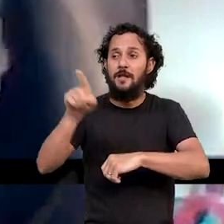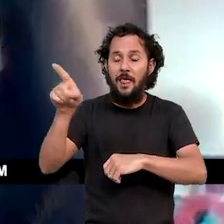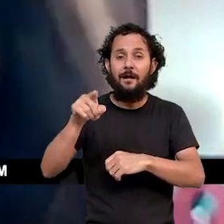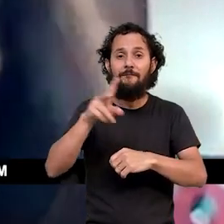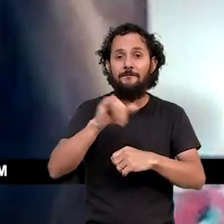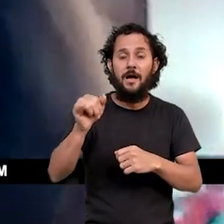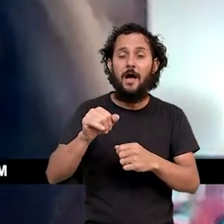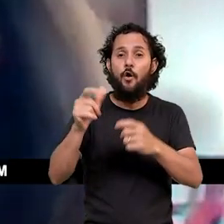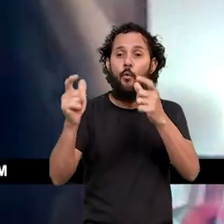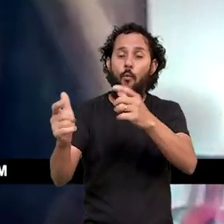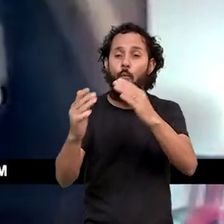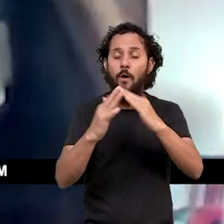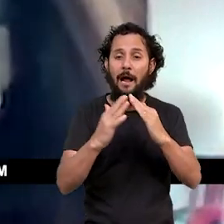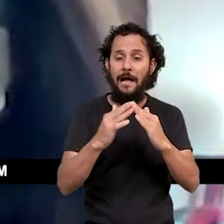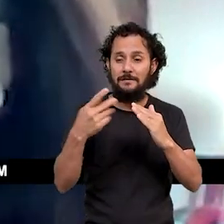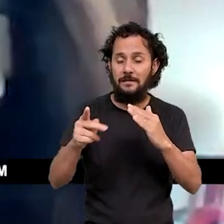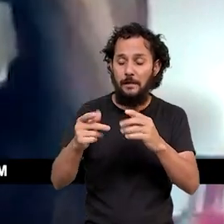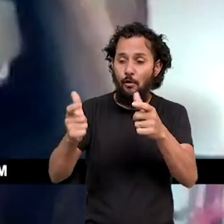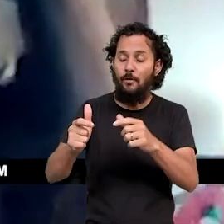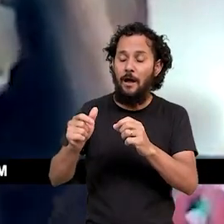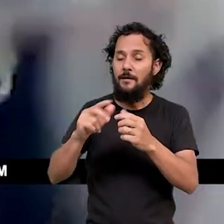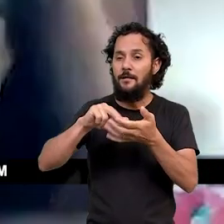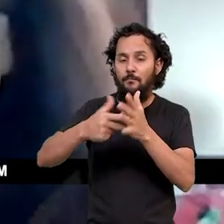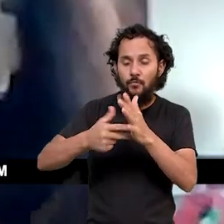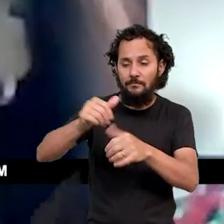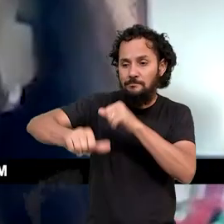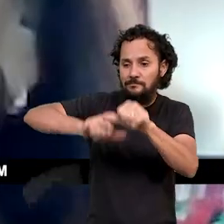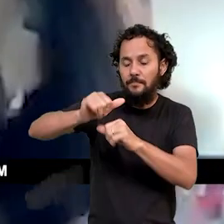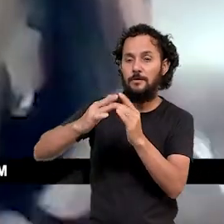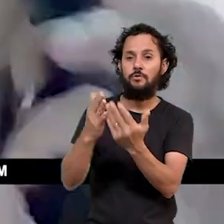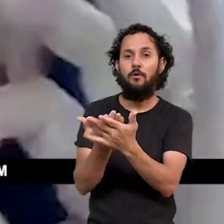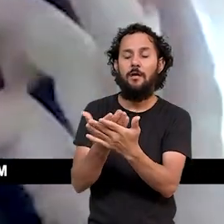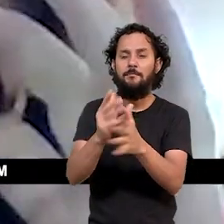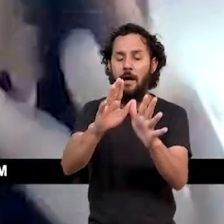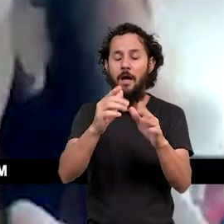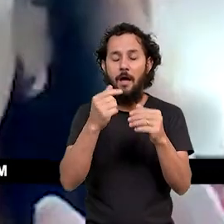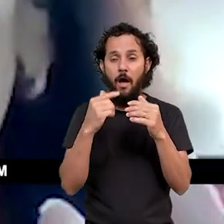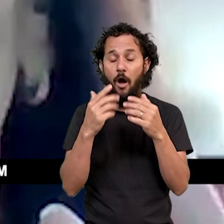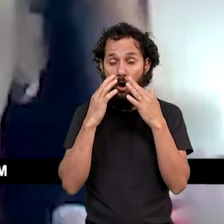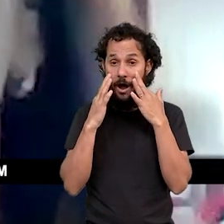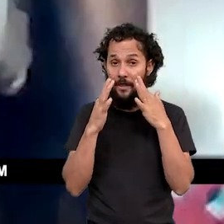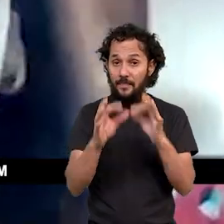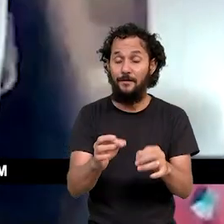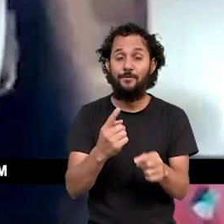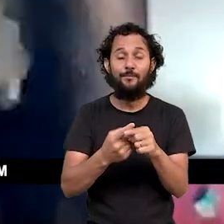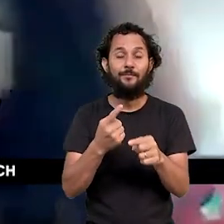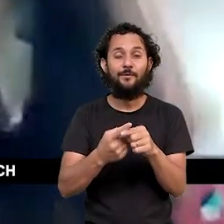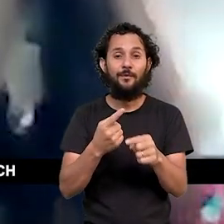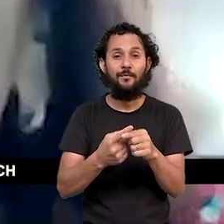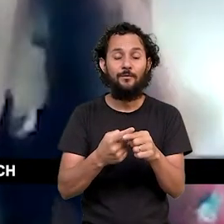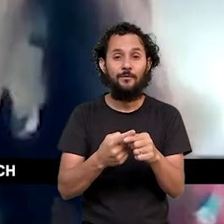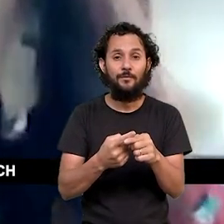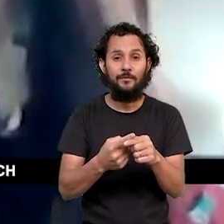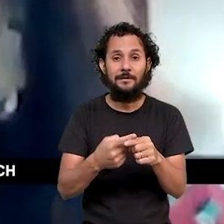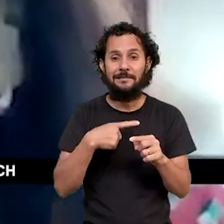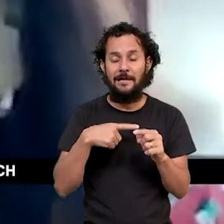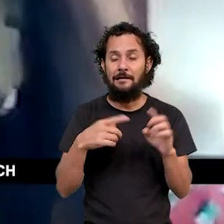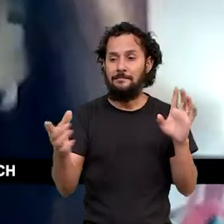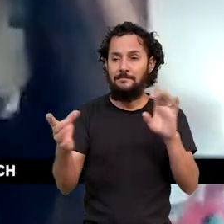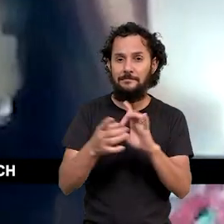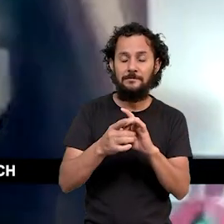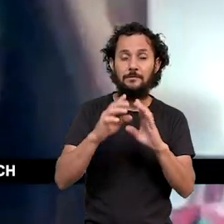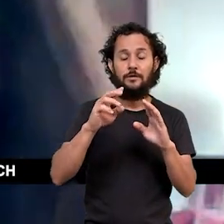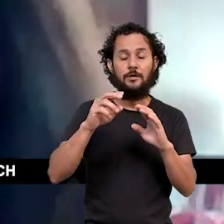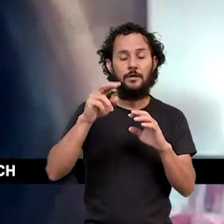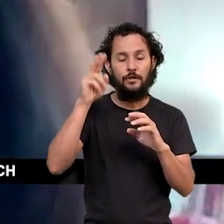das suas residências um espaço educacional. Mas, especialmente, eu quero chamar a atenção, porque tem uma relação